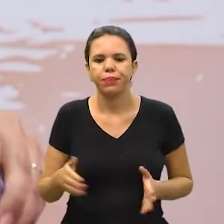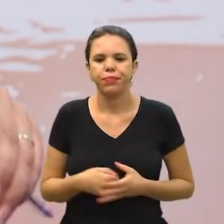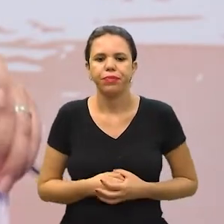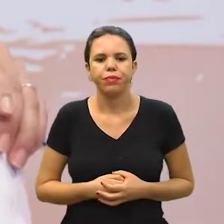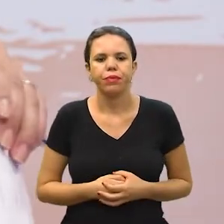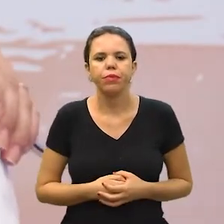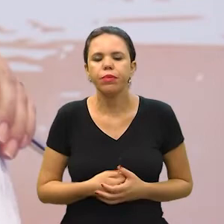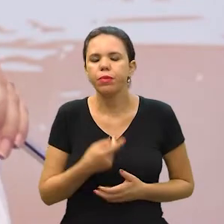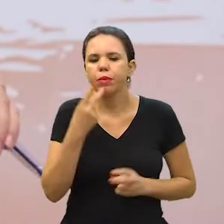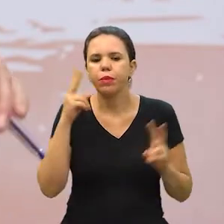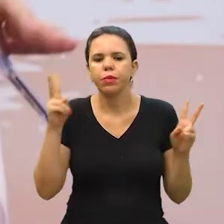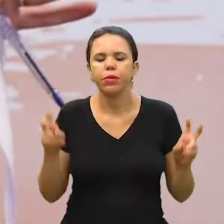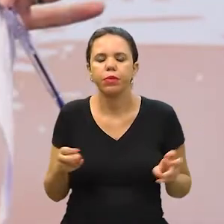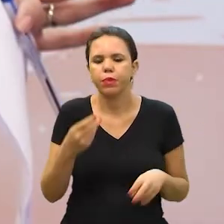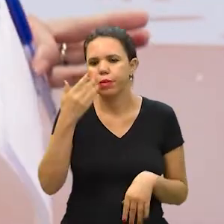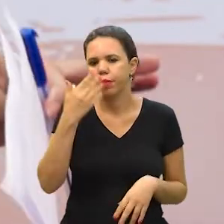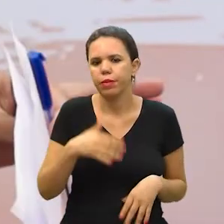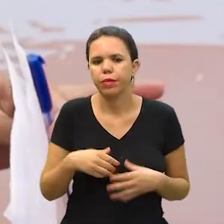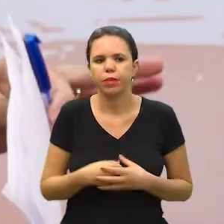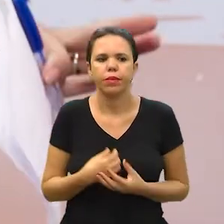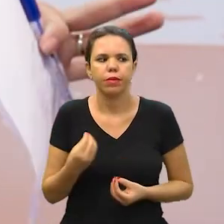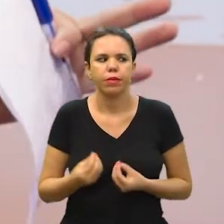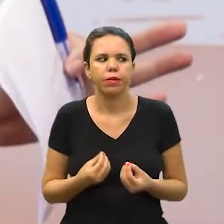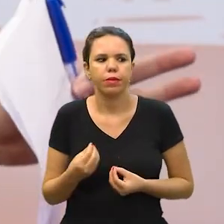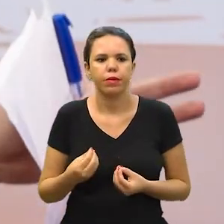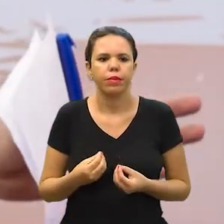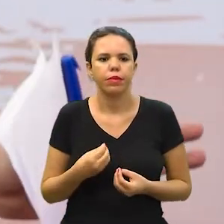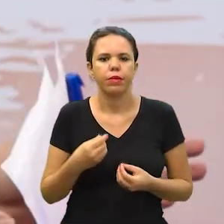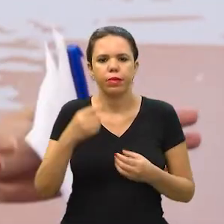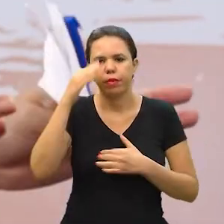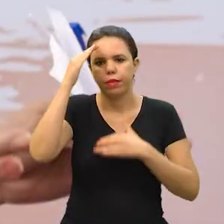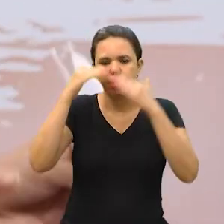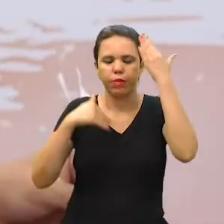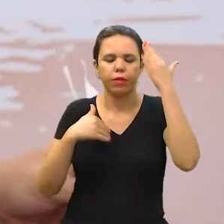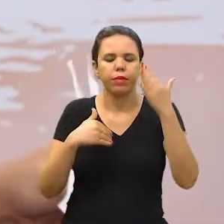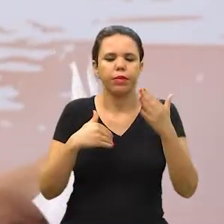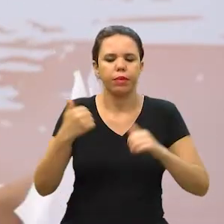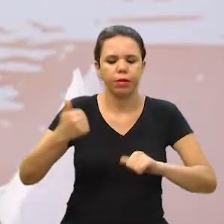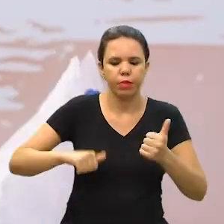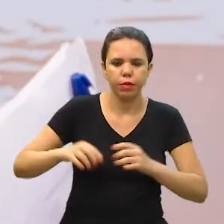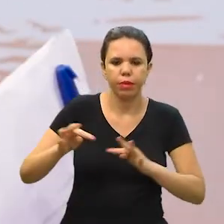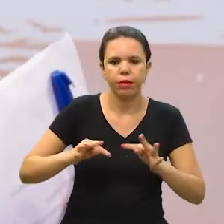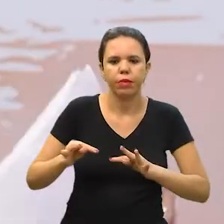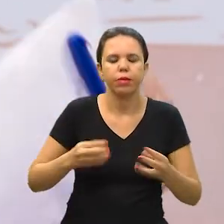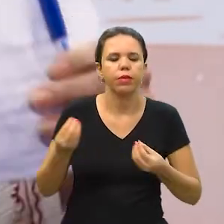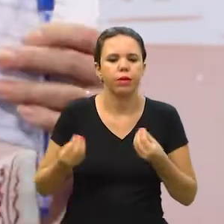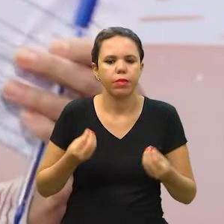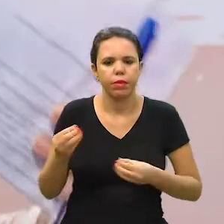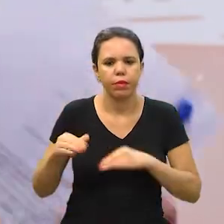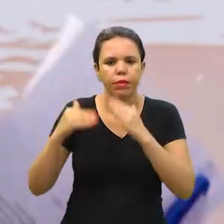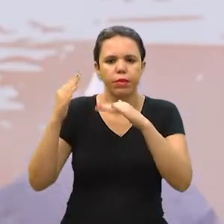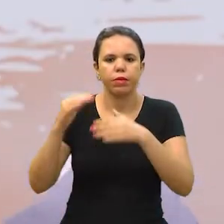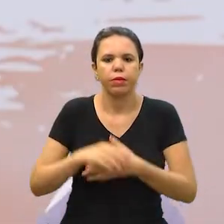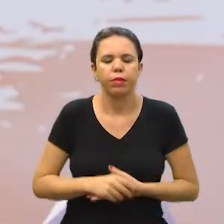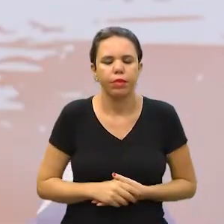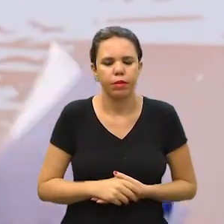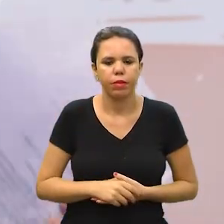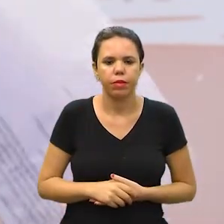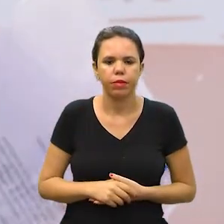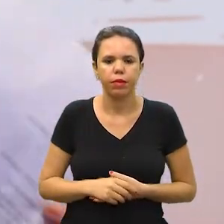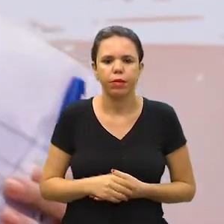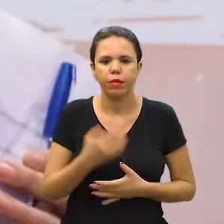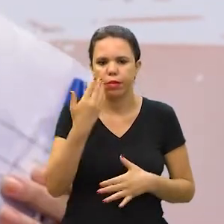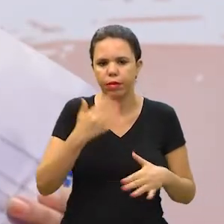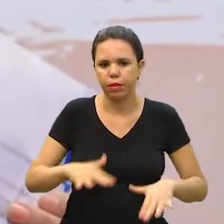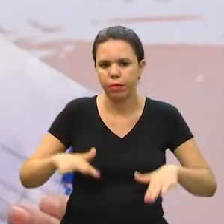bloco, a gente falou sobre em crianças, né? Como que é esse transtorno em criança, diagnóstico, tratamento, como é o desenvolvimento